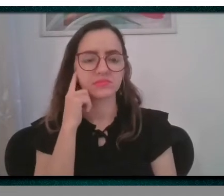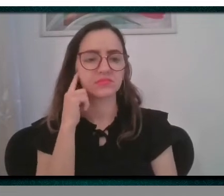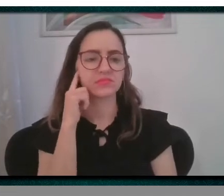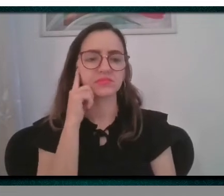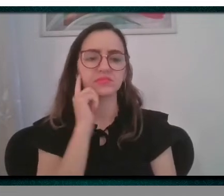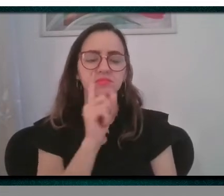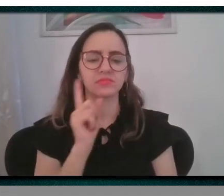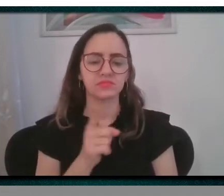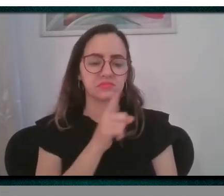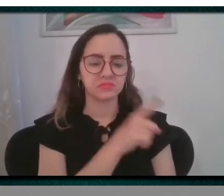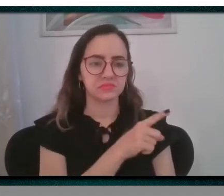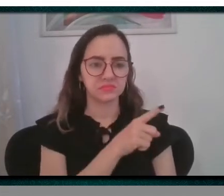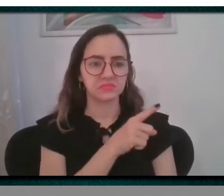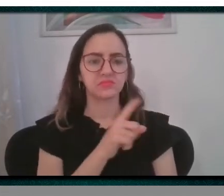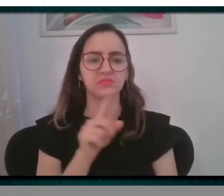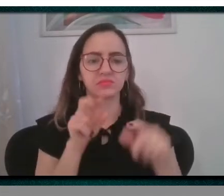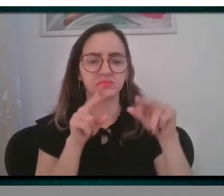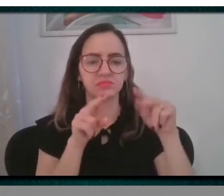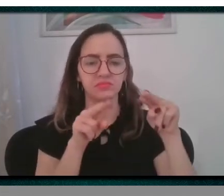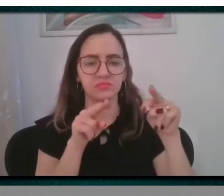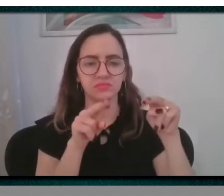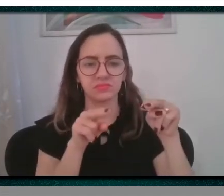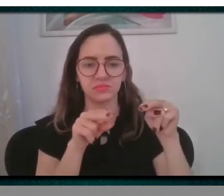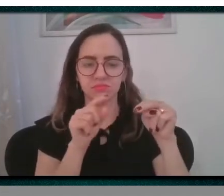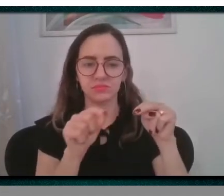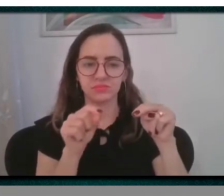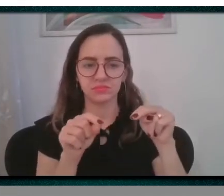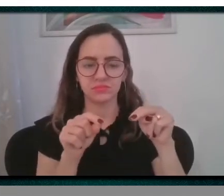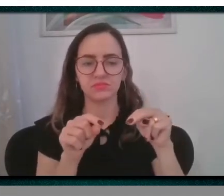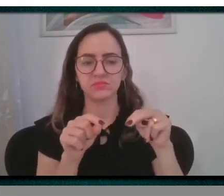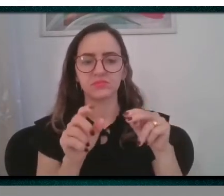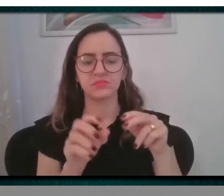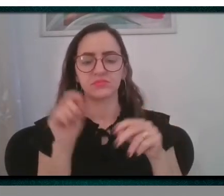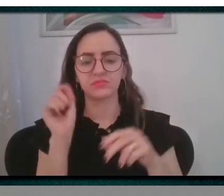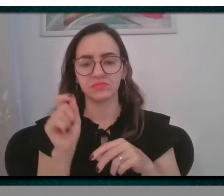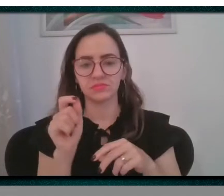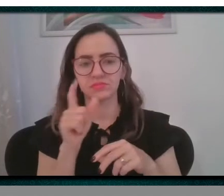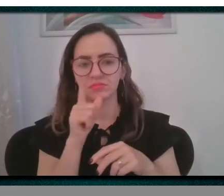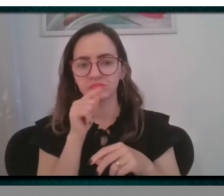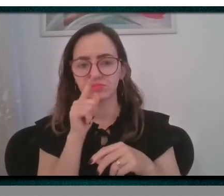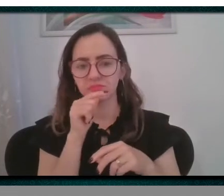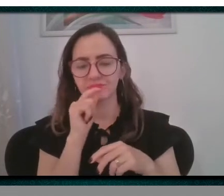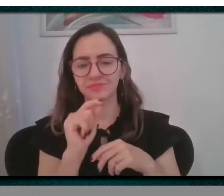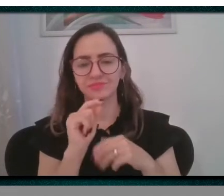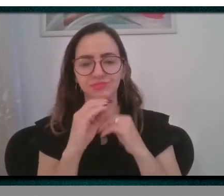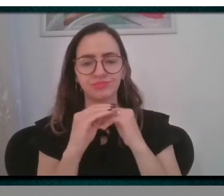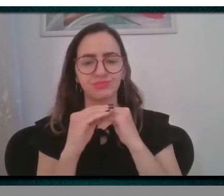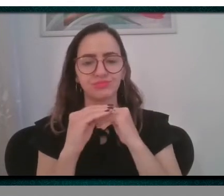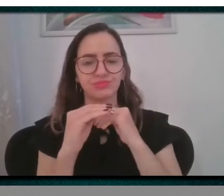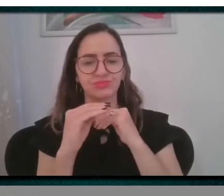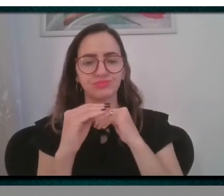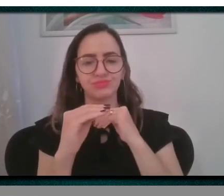e o OH- são iguais, a gente vai ter uma solução neutra.